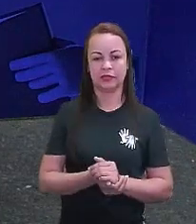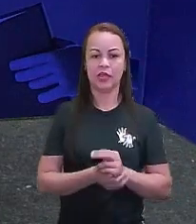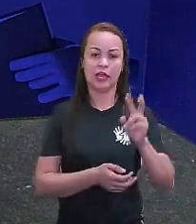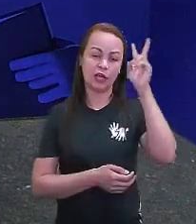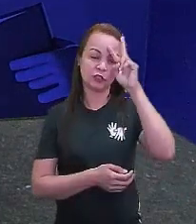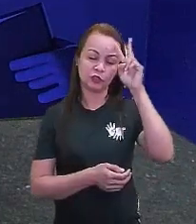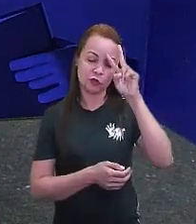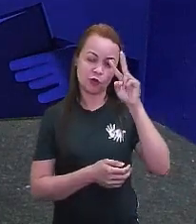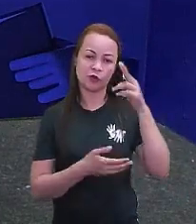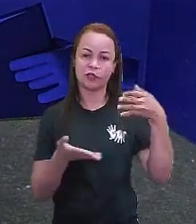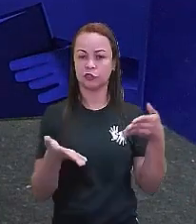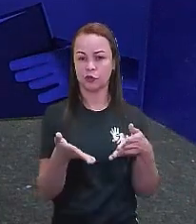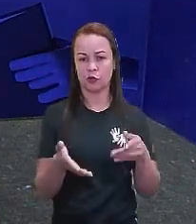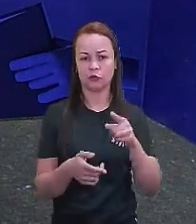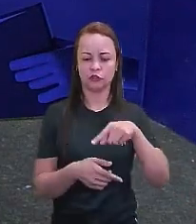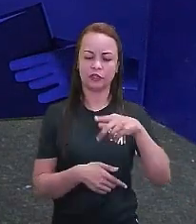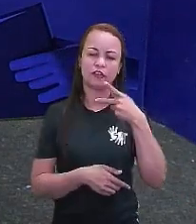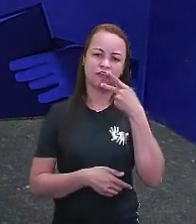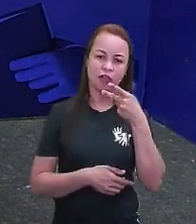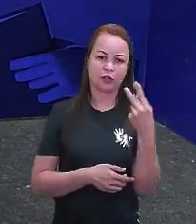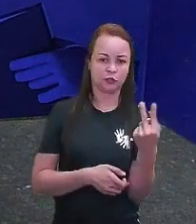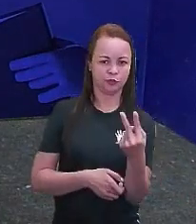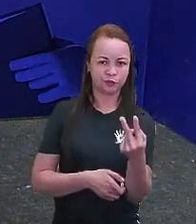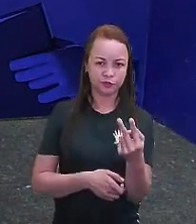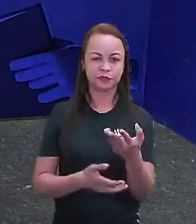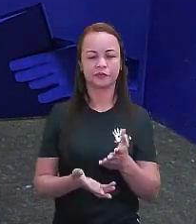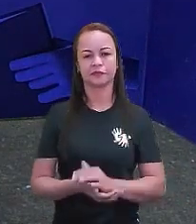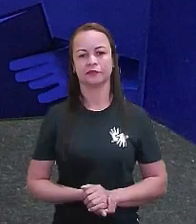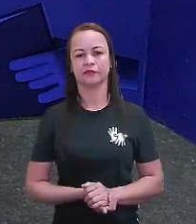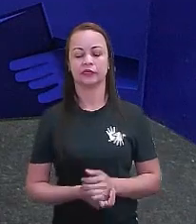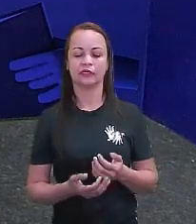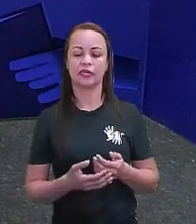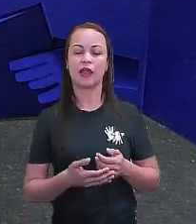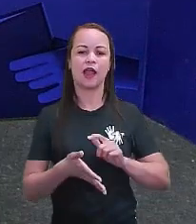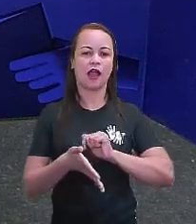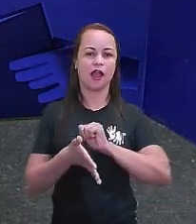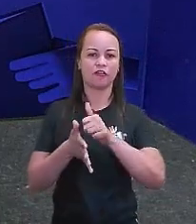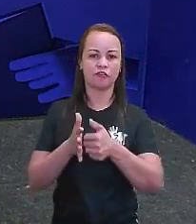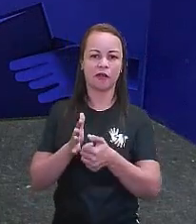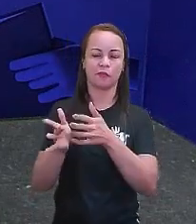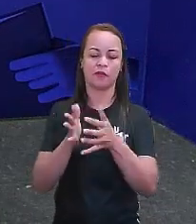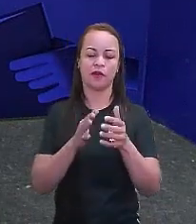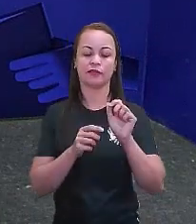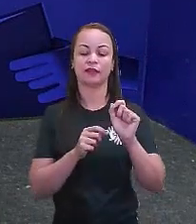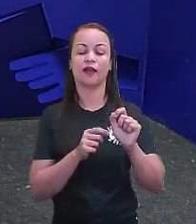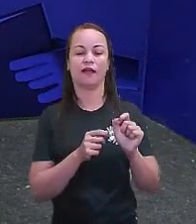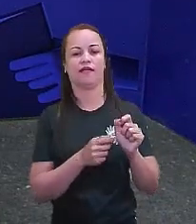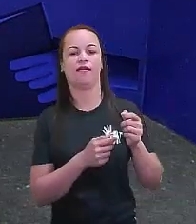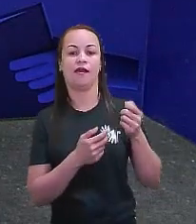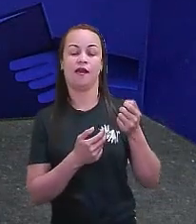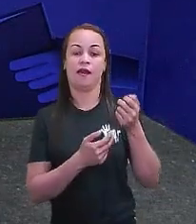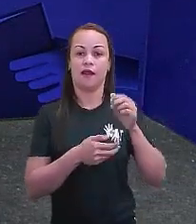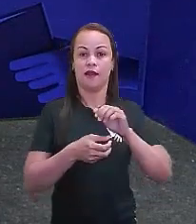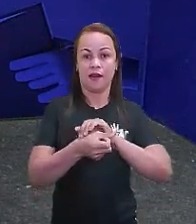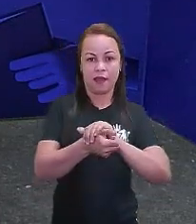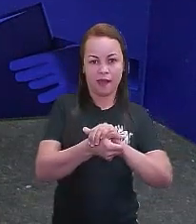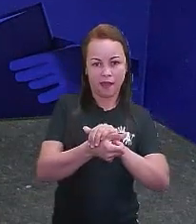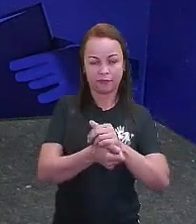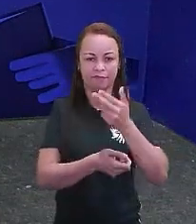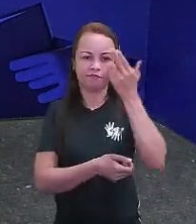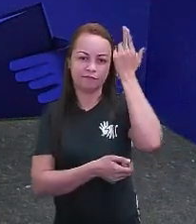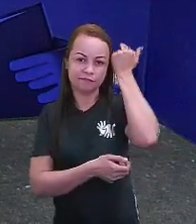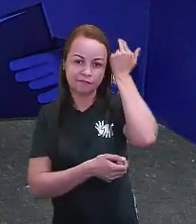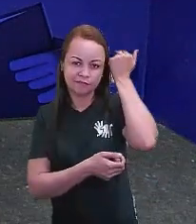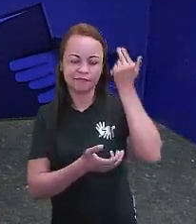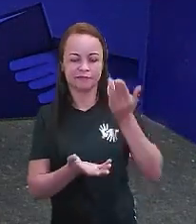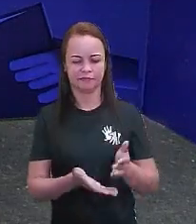hoje é justamente que fala sobre as duas. A fábula da lebre e a tartaruga. Ai, que legal! Vou sentar aqui pra ouvir, tá